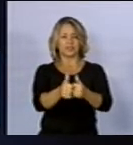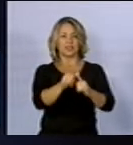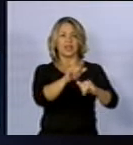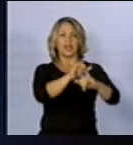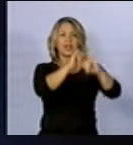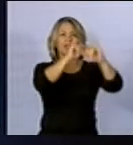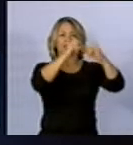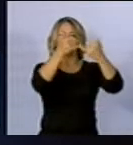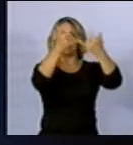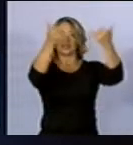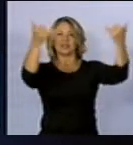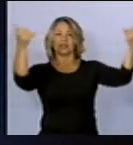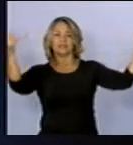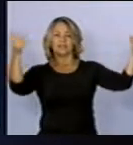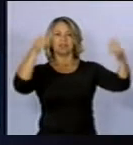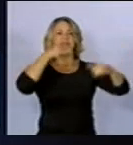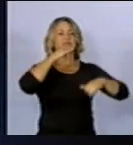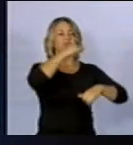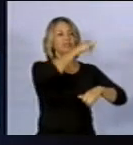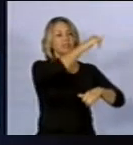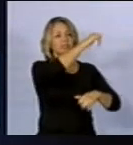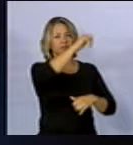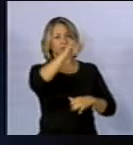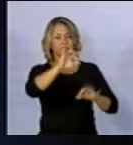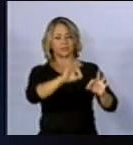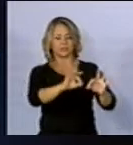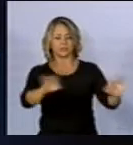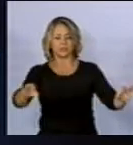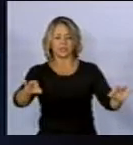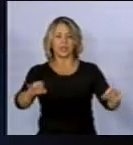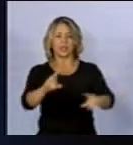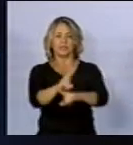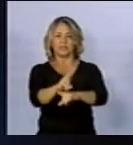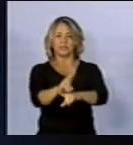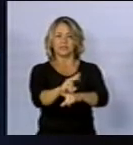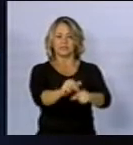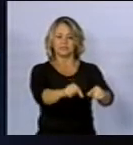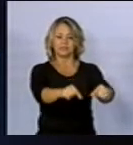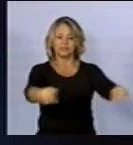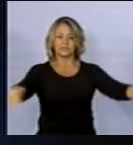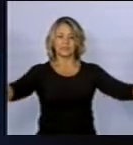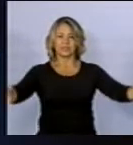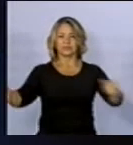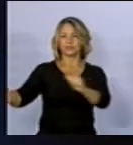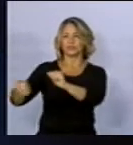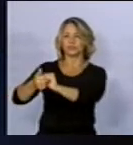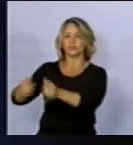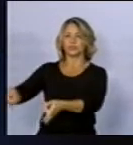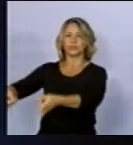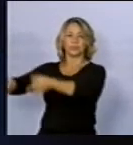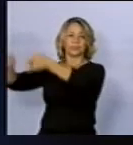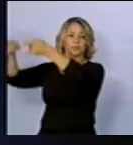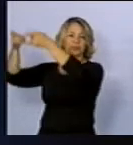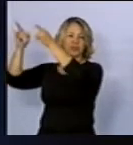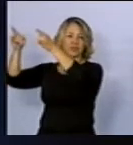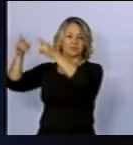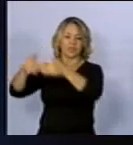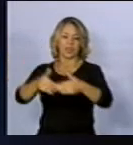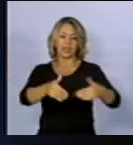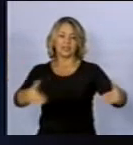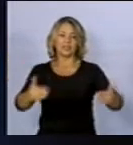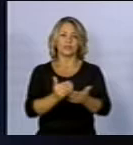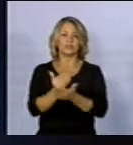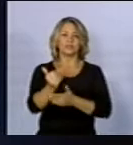transmissão a teórica faixa de segurança e os prédios esta linha iniciou em